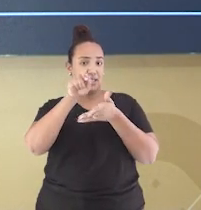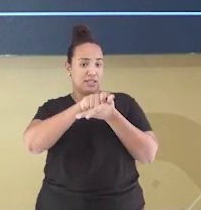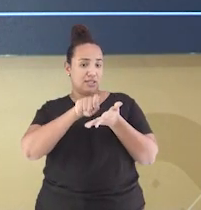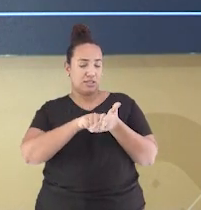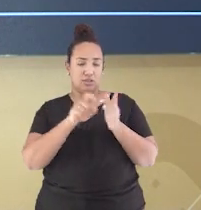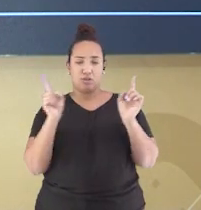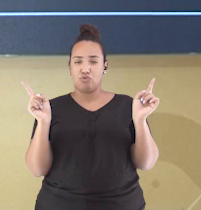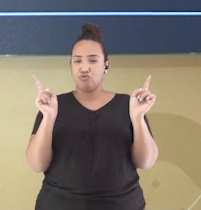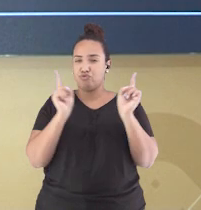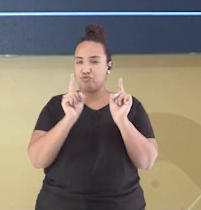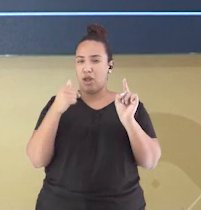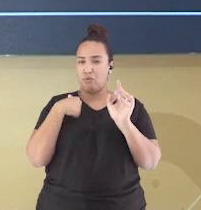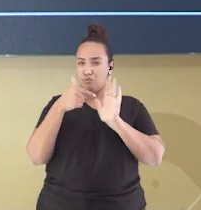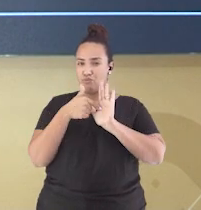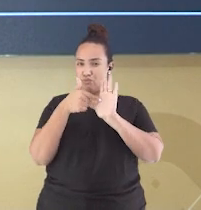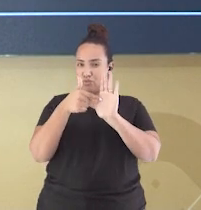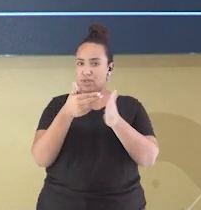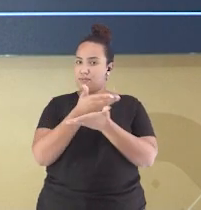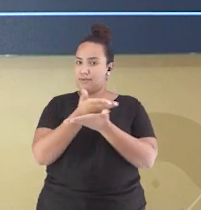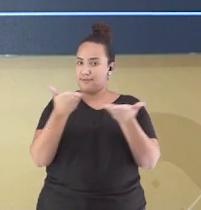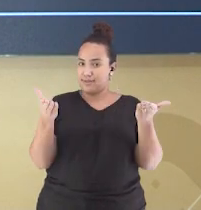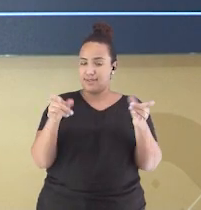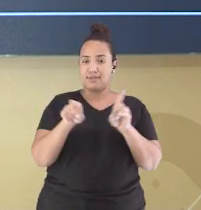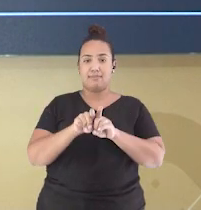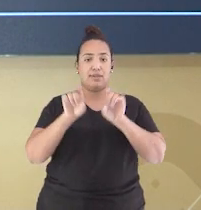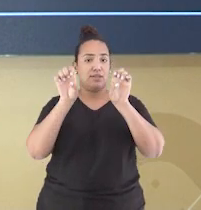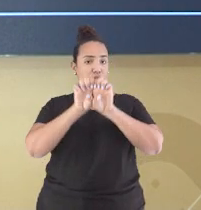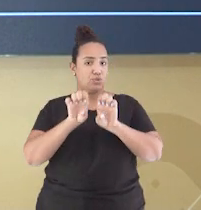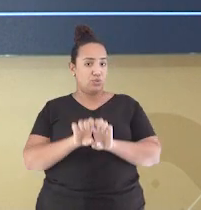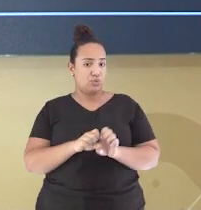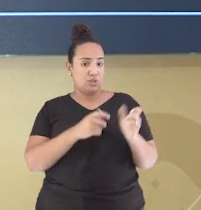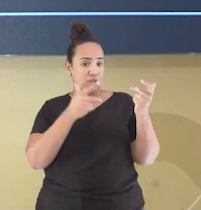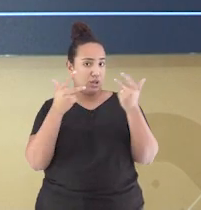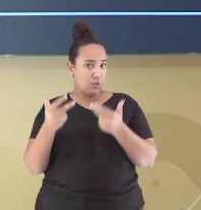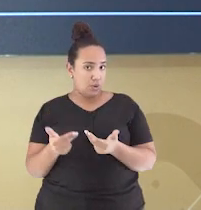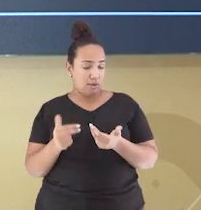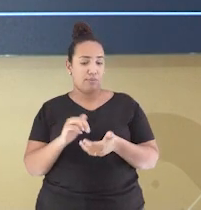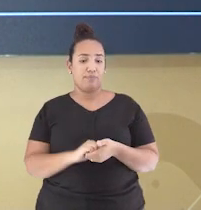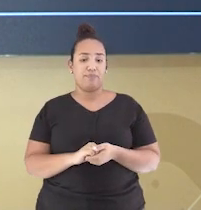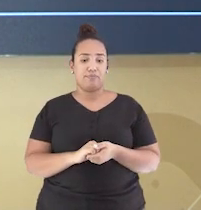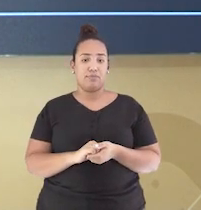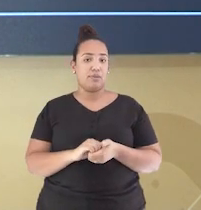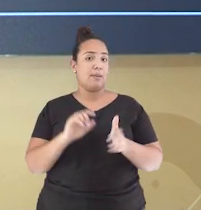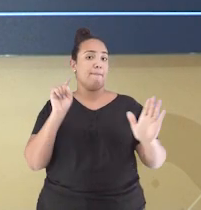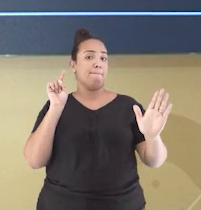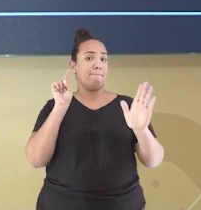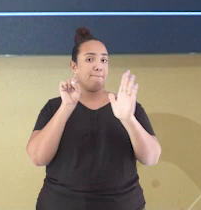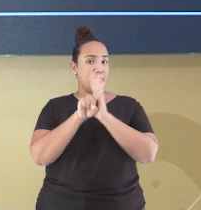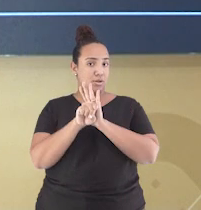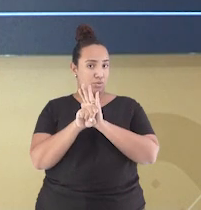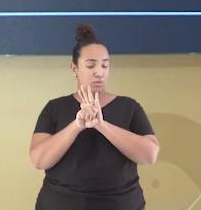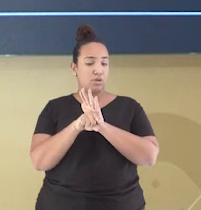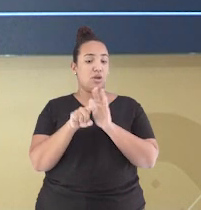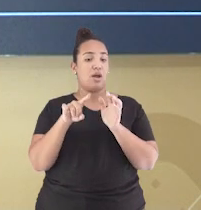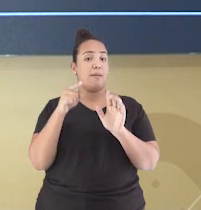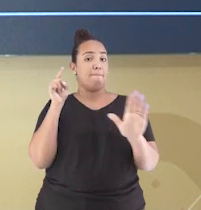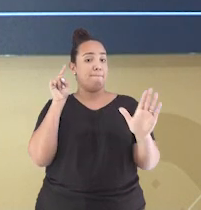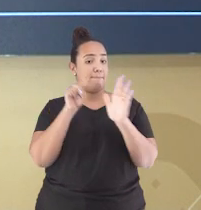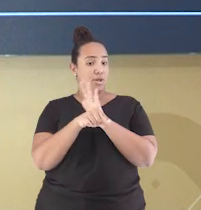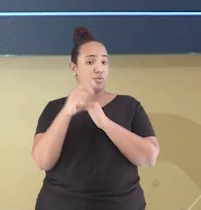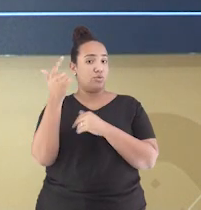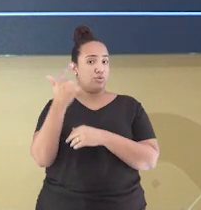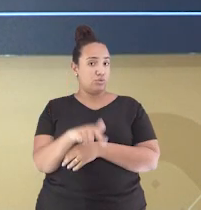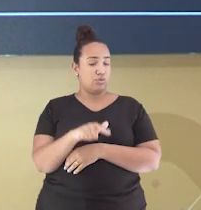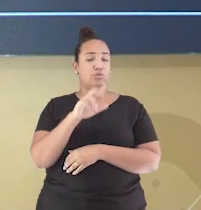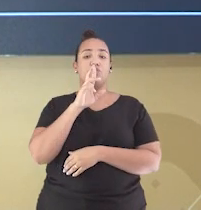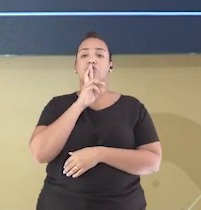letra bem curtinha, como essa que eu mostrei, e com a mesma estrutura. Pergunta, reforço da pergunta